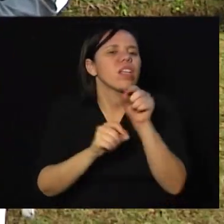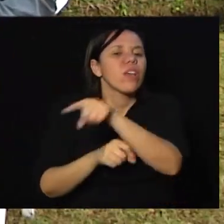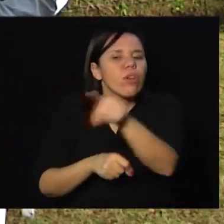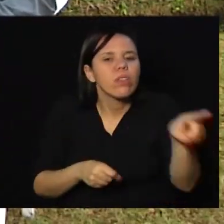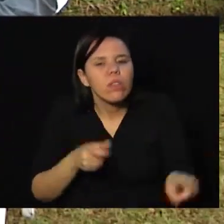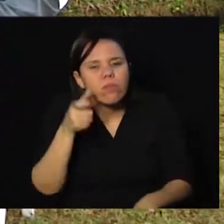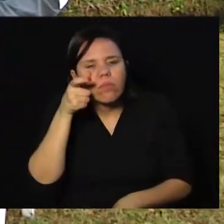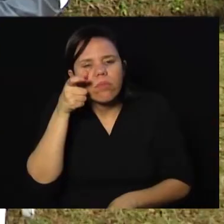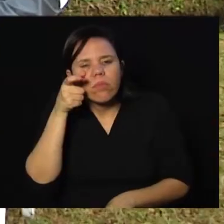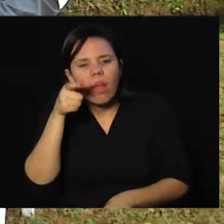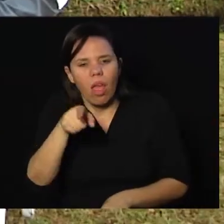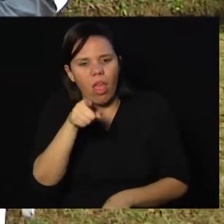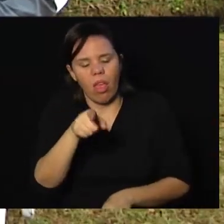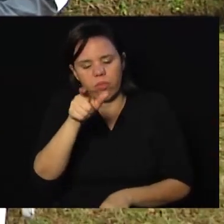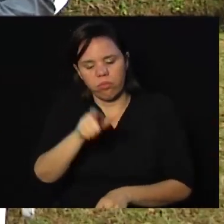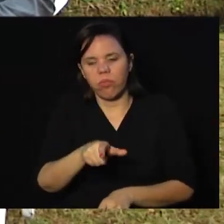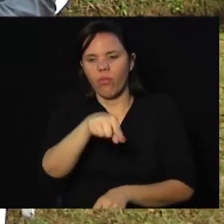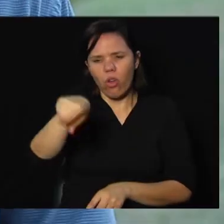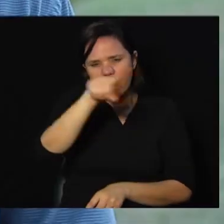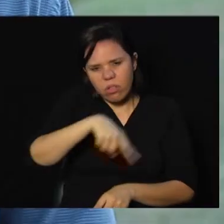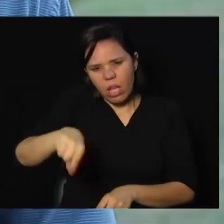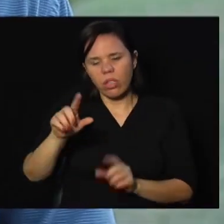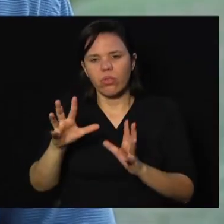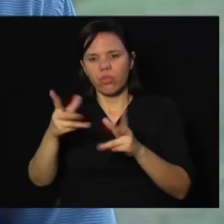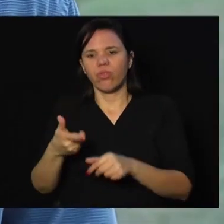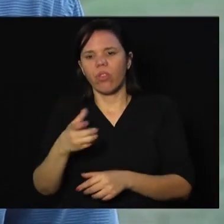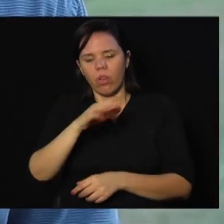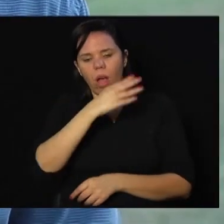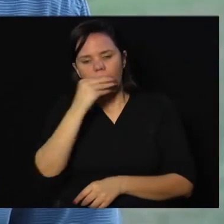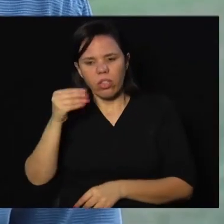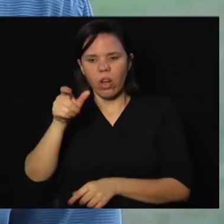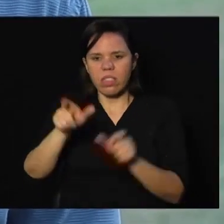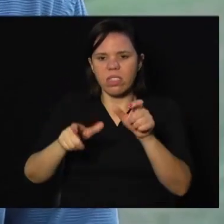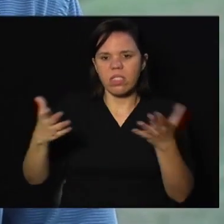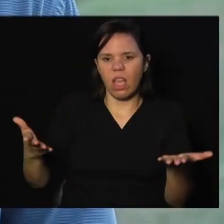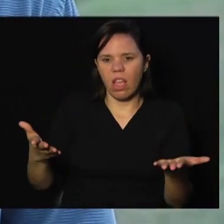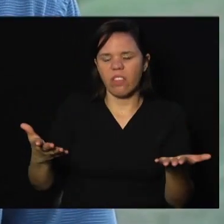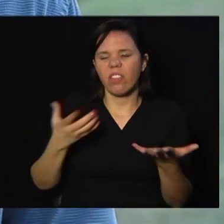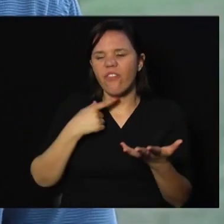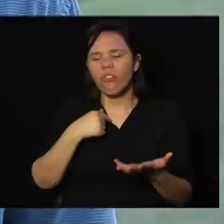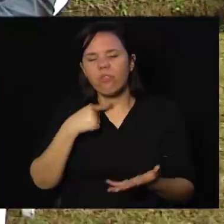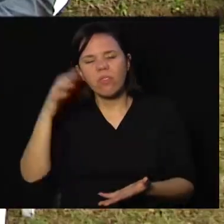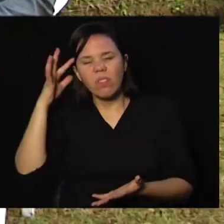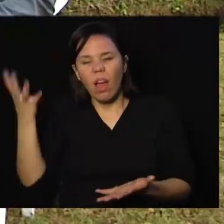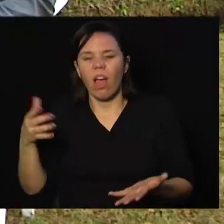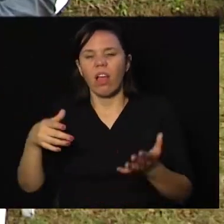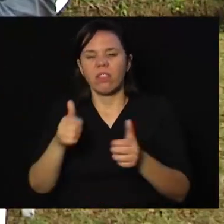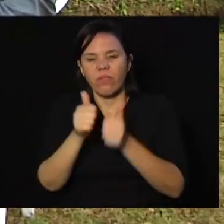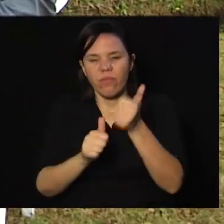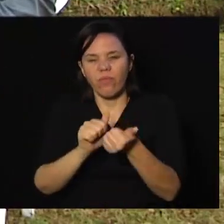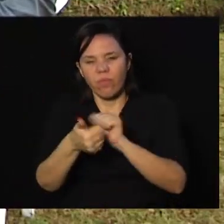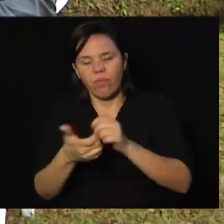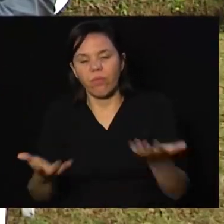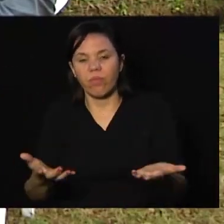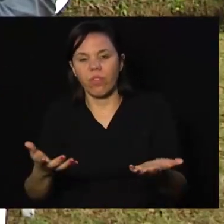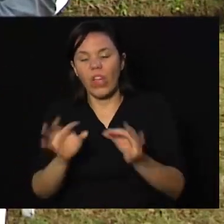né, o garoto que tem um sonho de ser jogador de futebol, que está longe de casa, é muito difícil ficar longe da família,